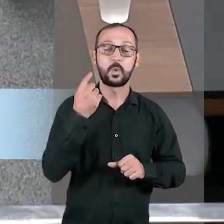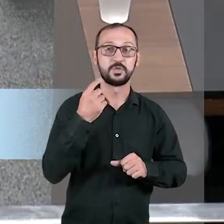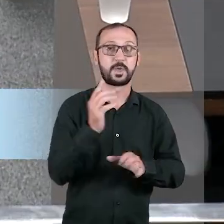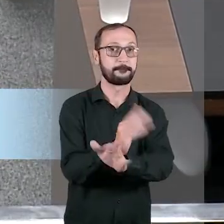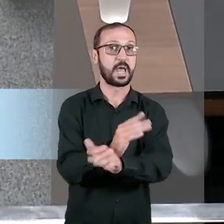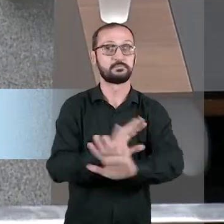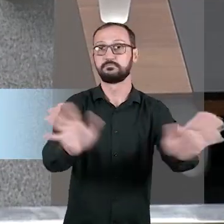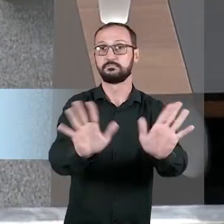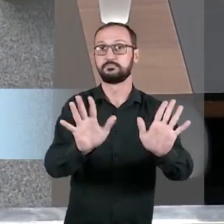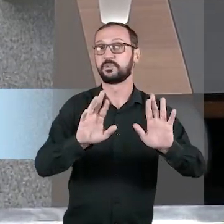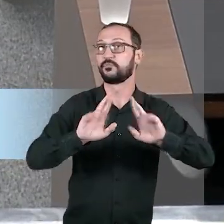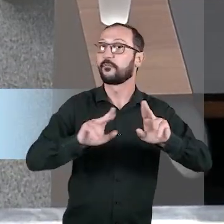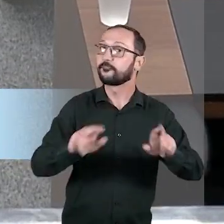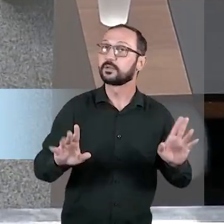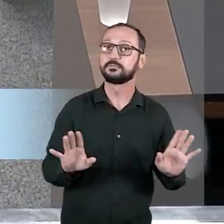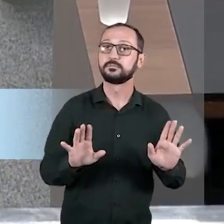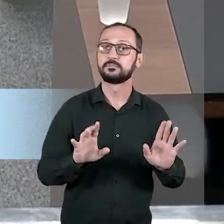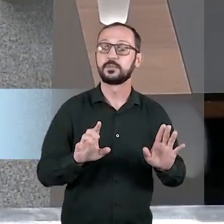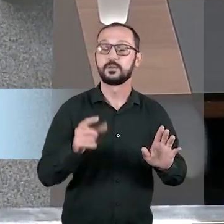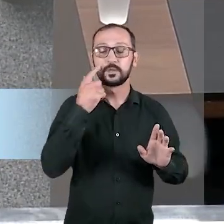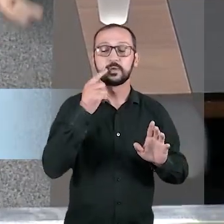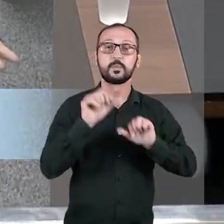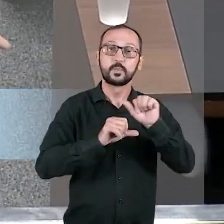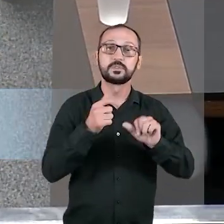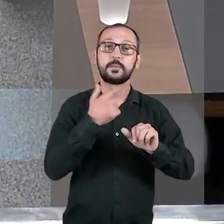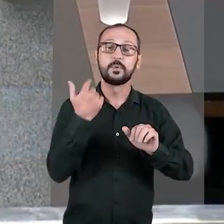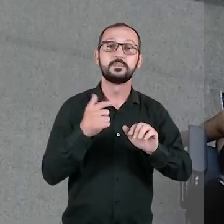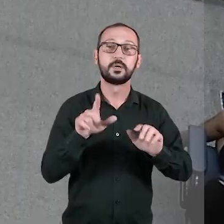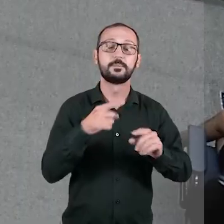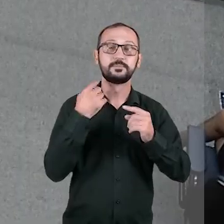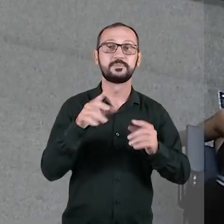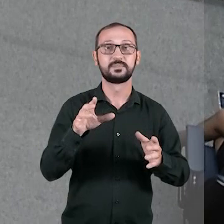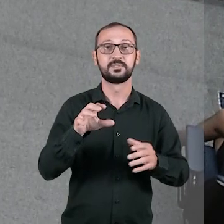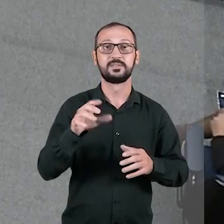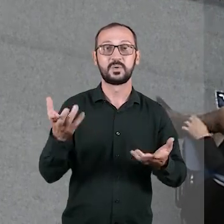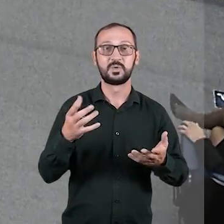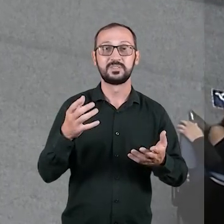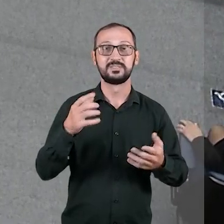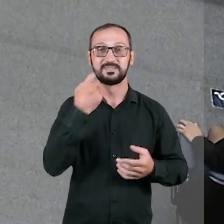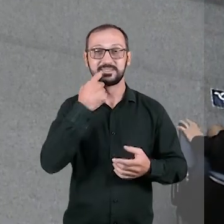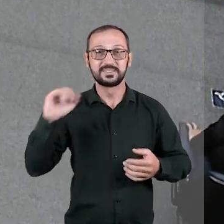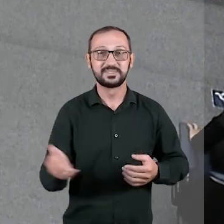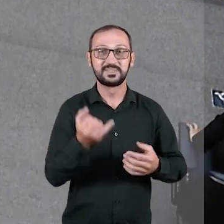morte banal, não é isso. É processo natural. Pessoal, sextou na